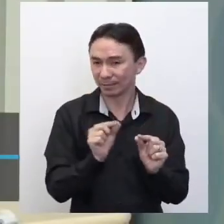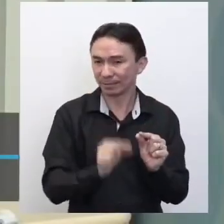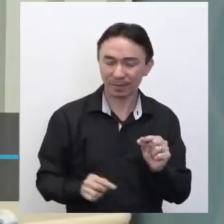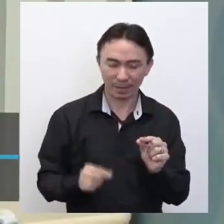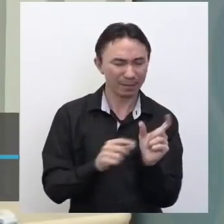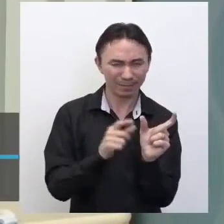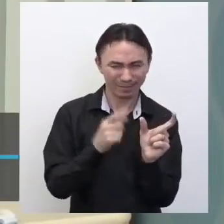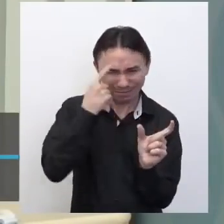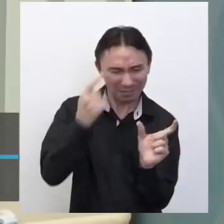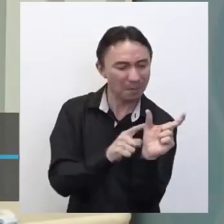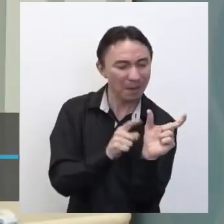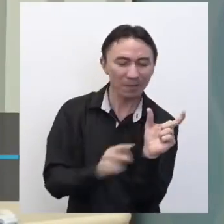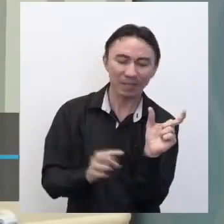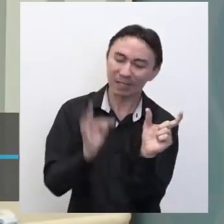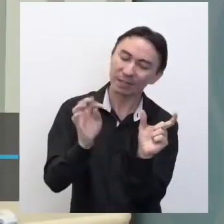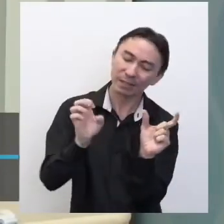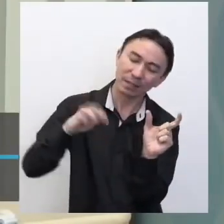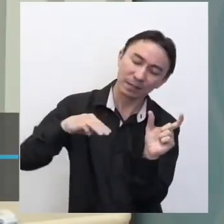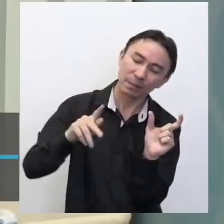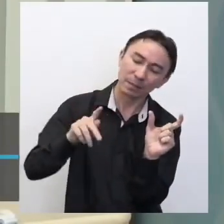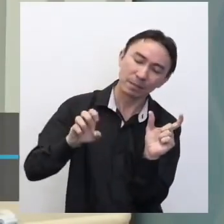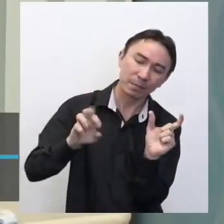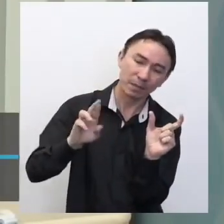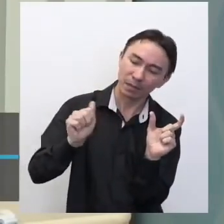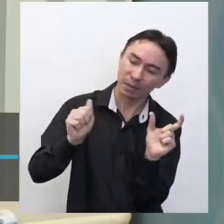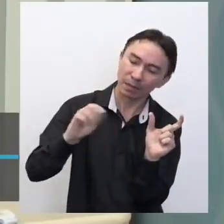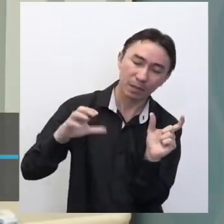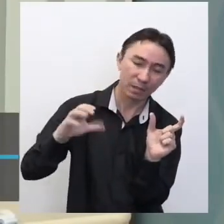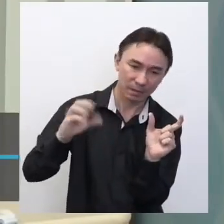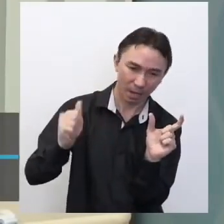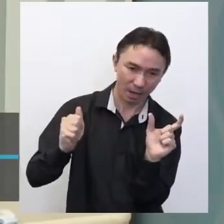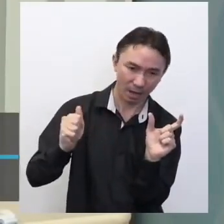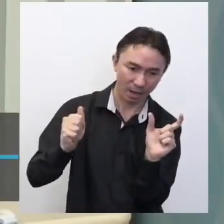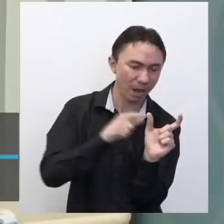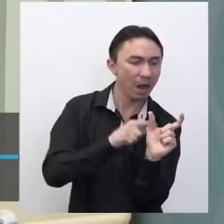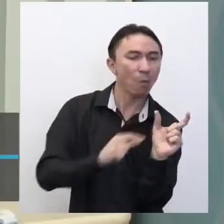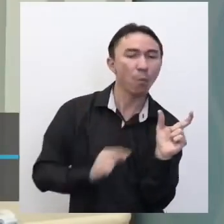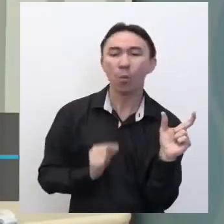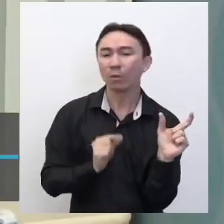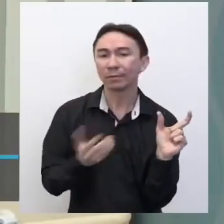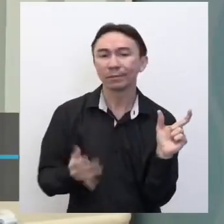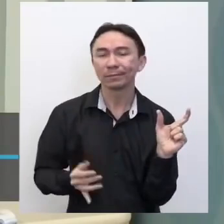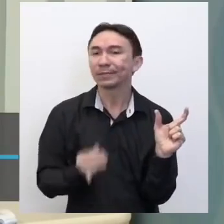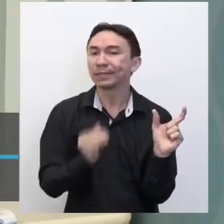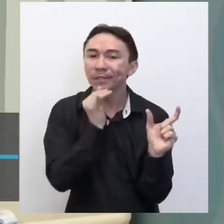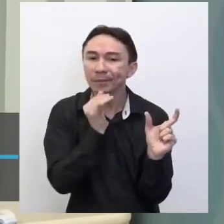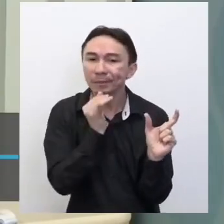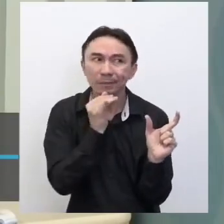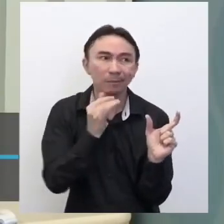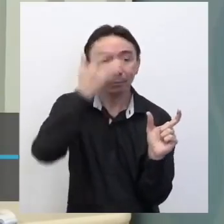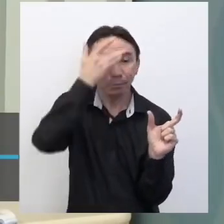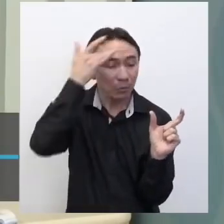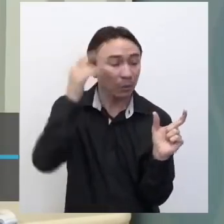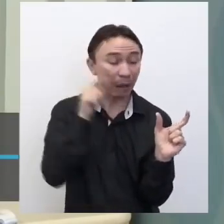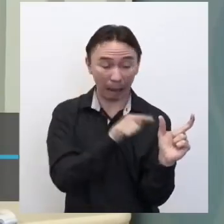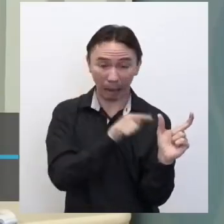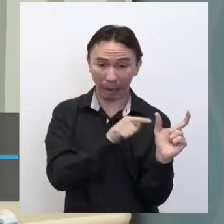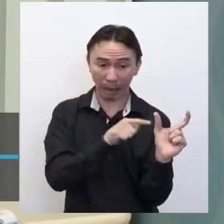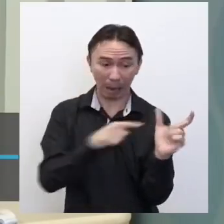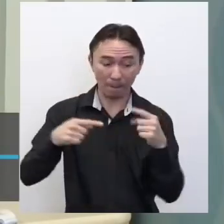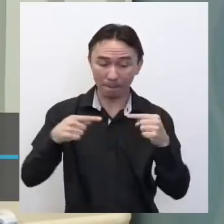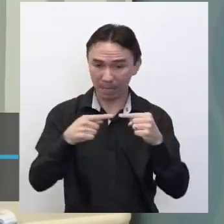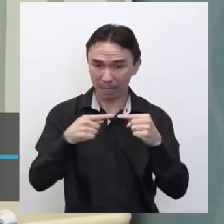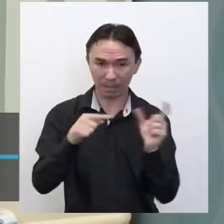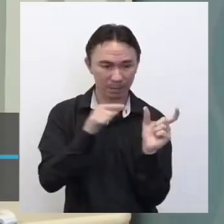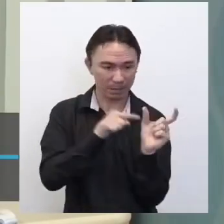super interessante, porque ela quer dizer mais ou menos assim, uma pessoa que tem temperança é aquela pessoa que ela